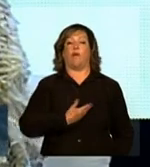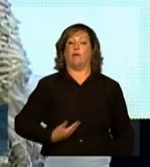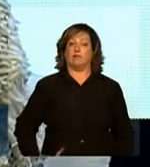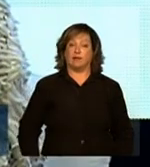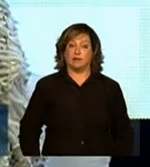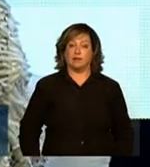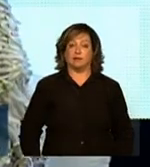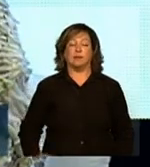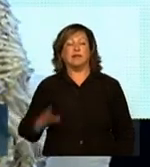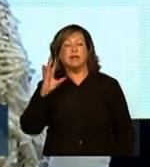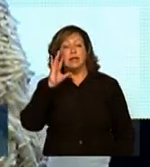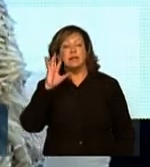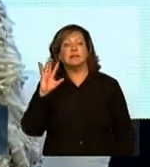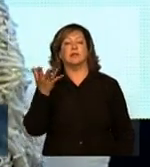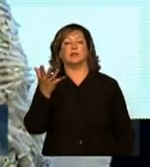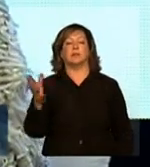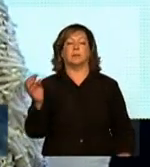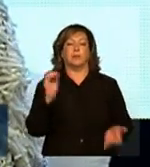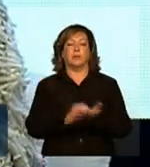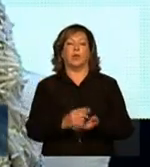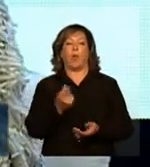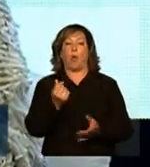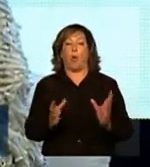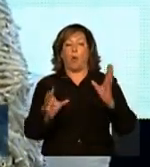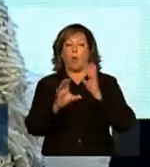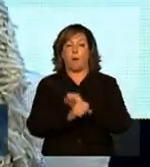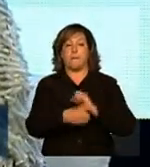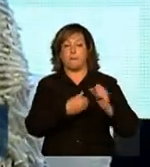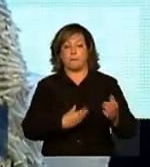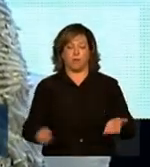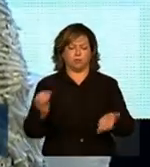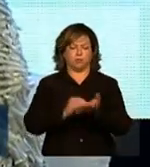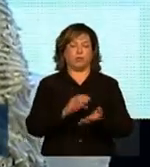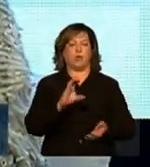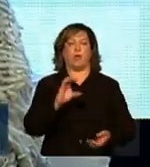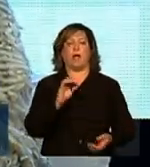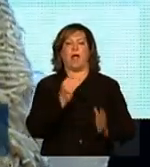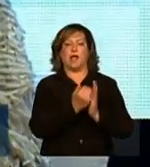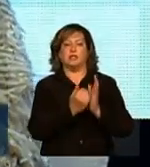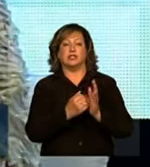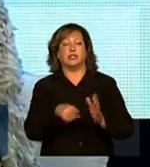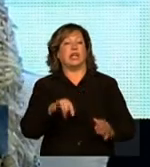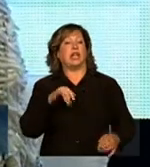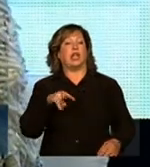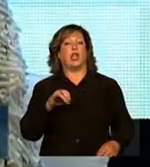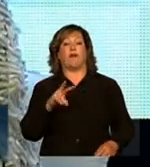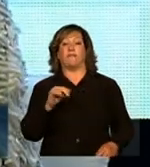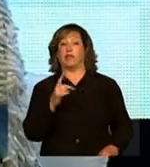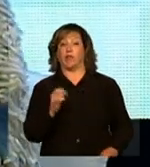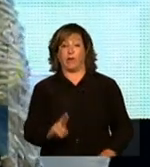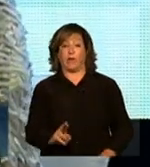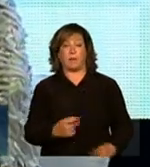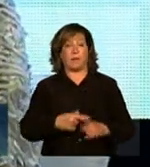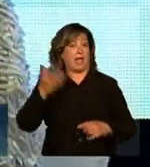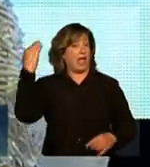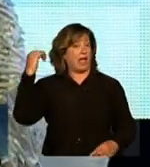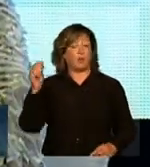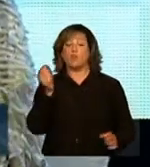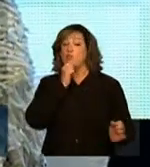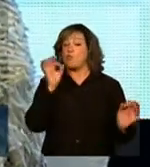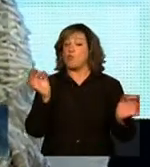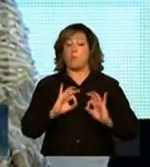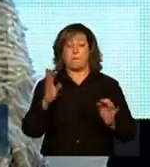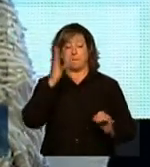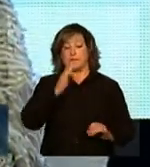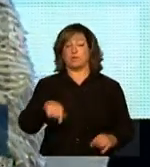que decidiu colocar o orçamento público numa agenda que era inovadora, numa agenda que não existia nem no Brasil, nem no mundo,